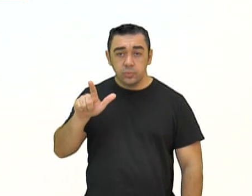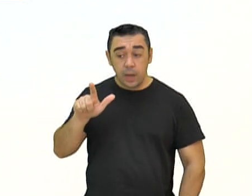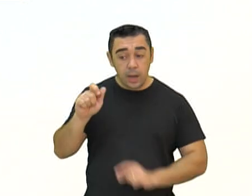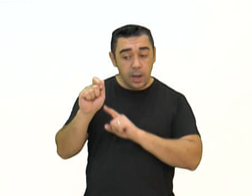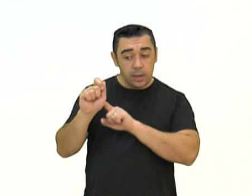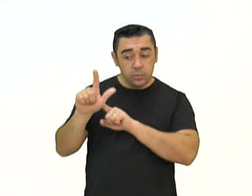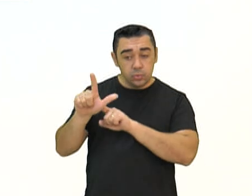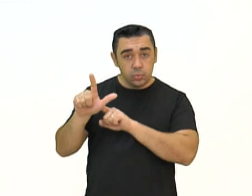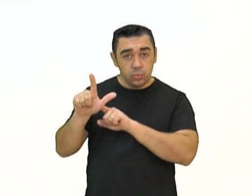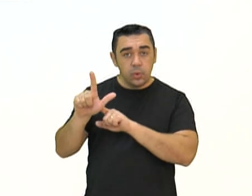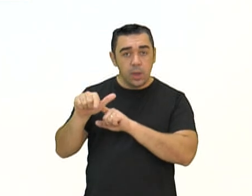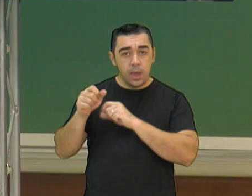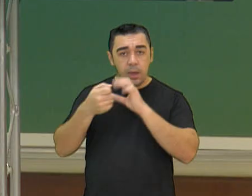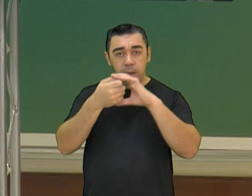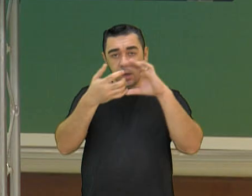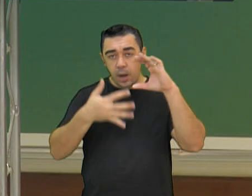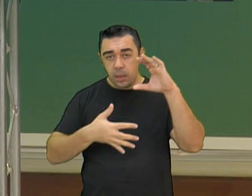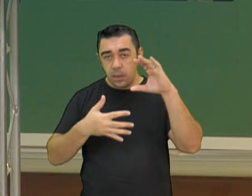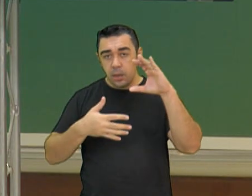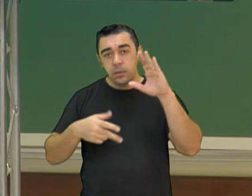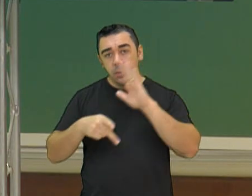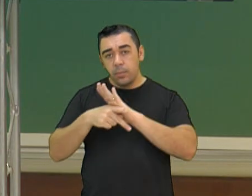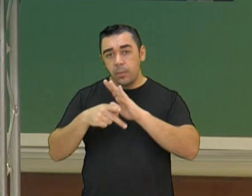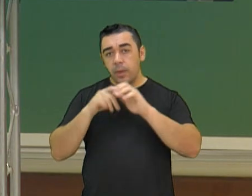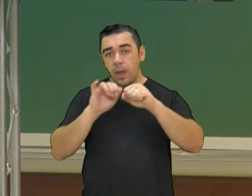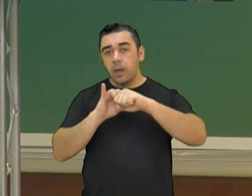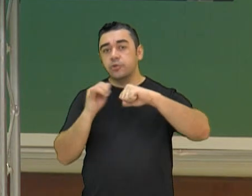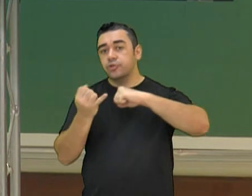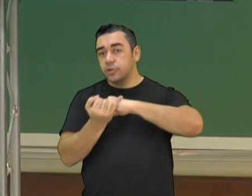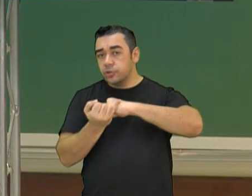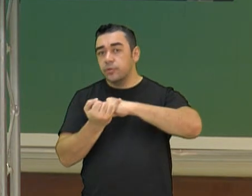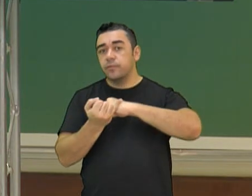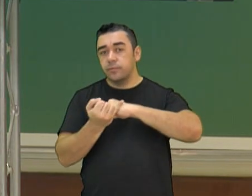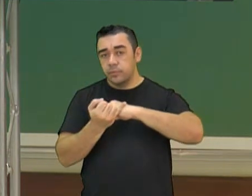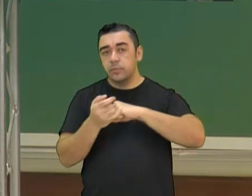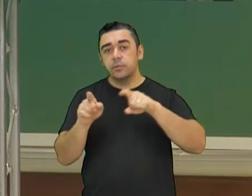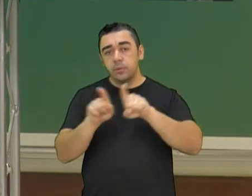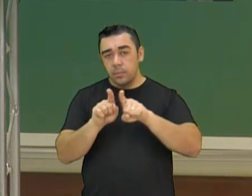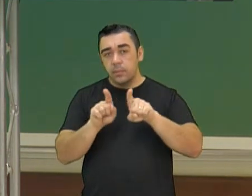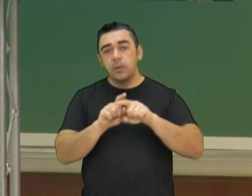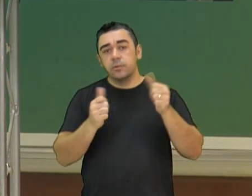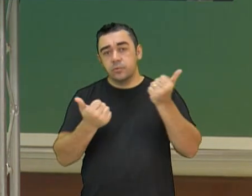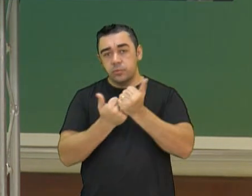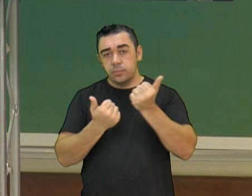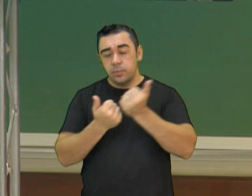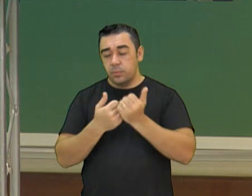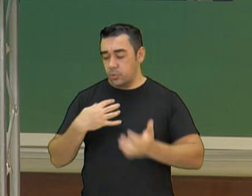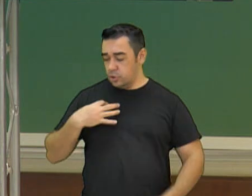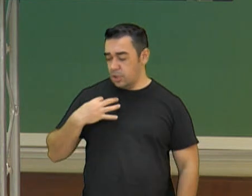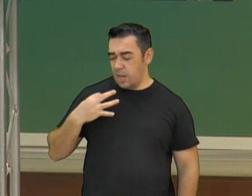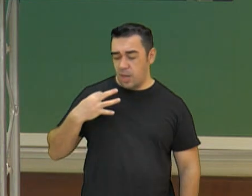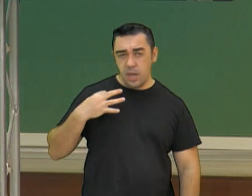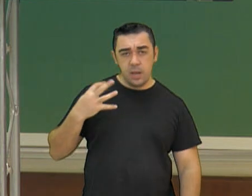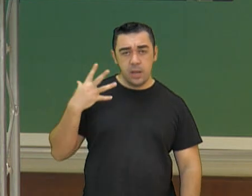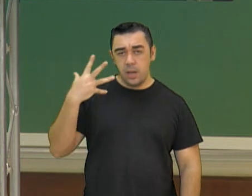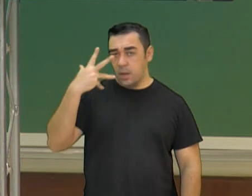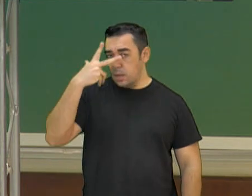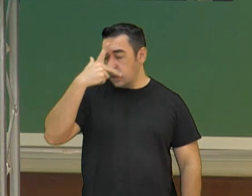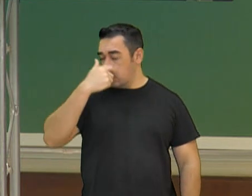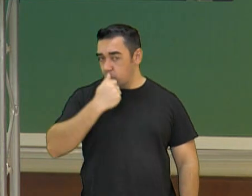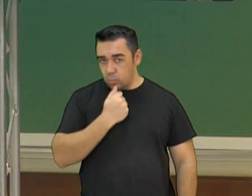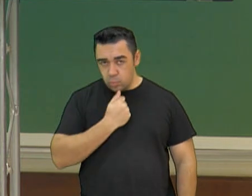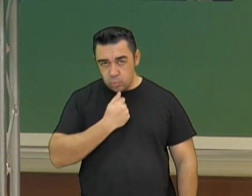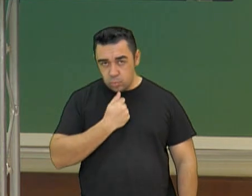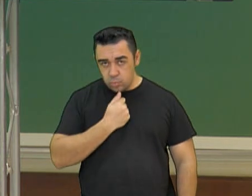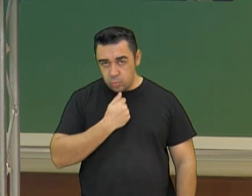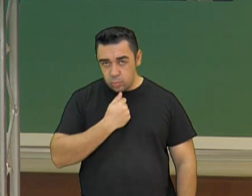uma característica, é um atributo do jaleco. Esse azul poderia também ser substituído por o meu jaleco é lindo. Né? Se eu acho ele